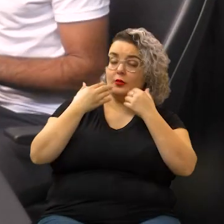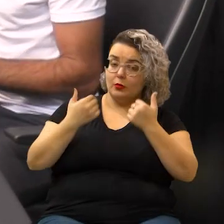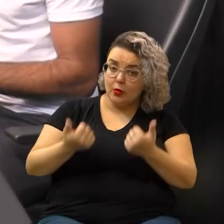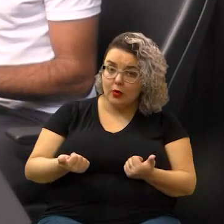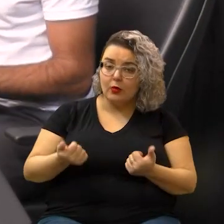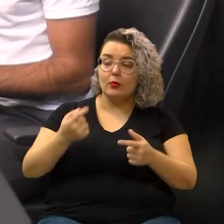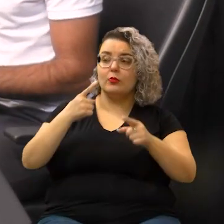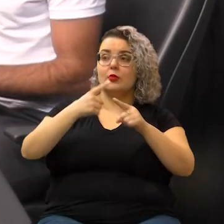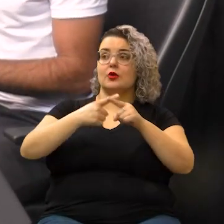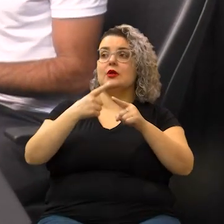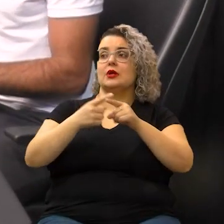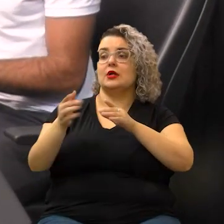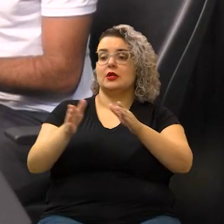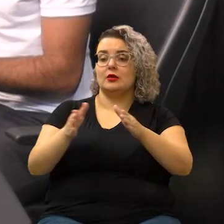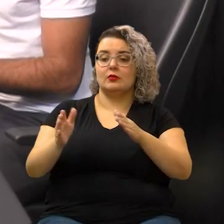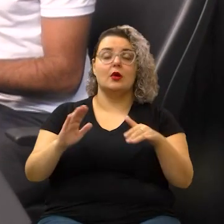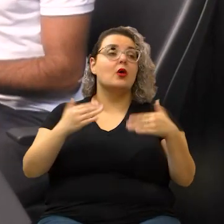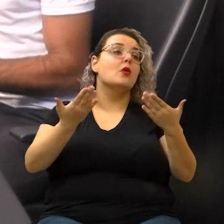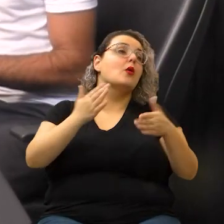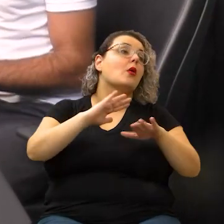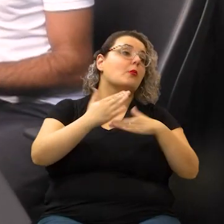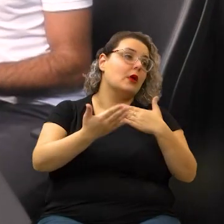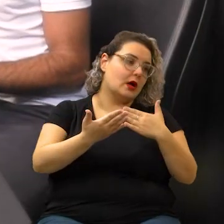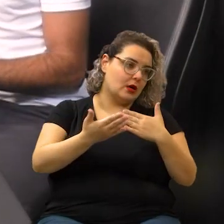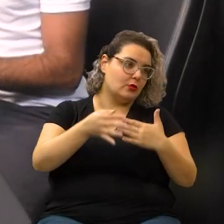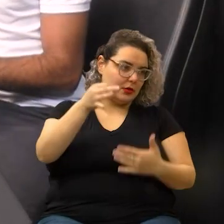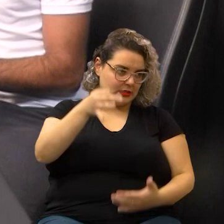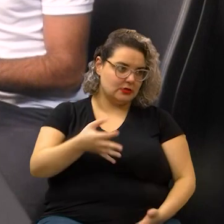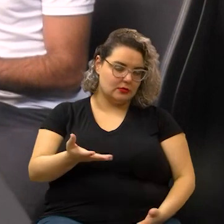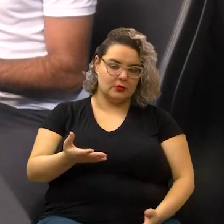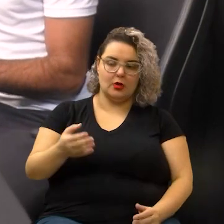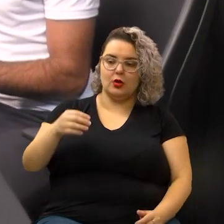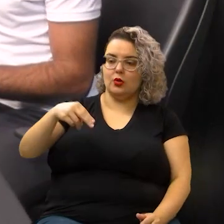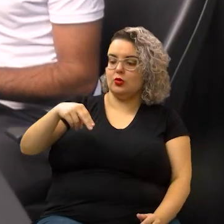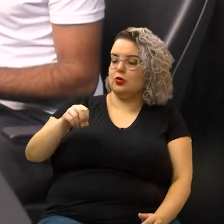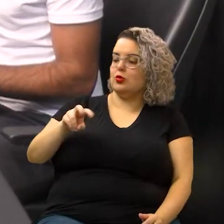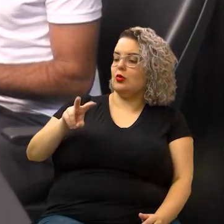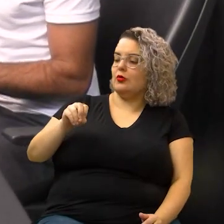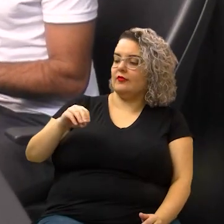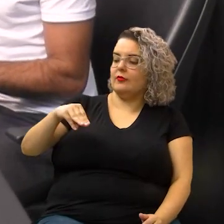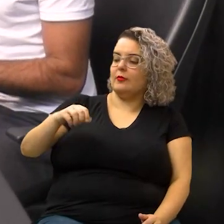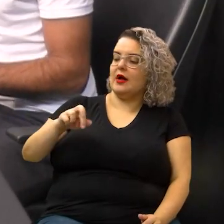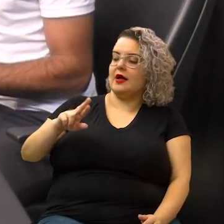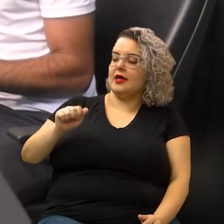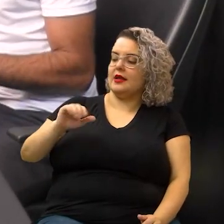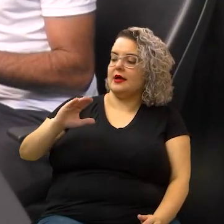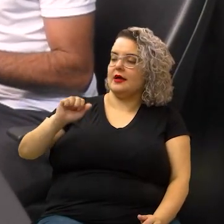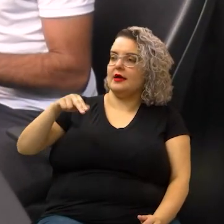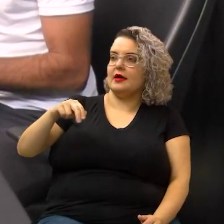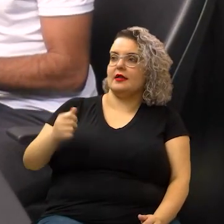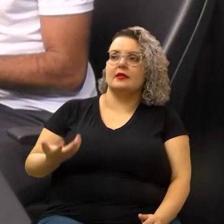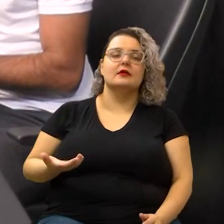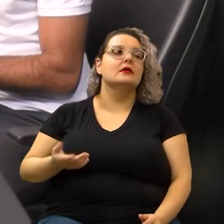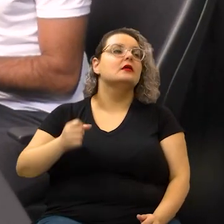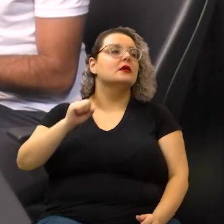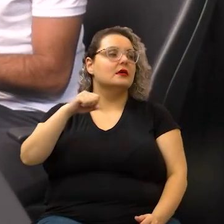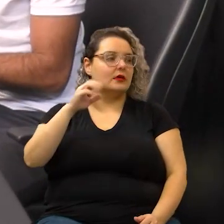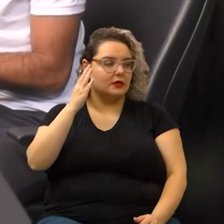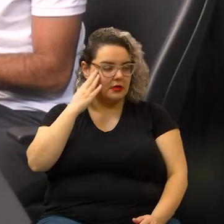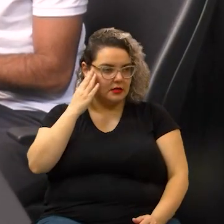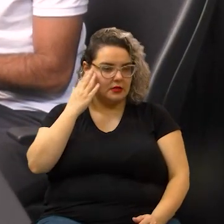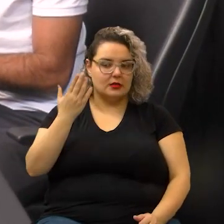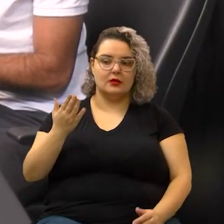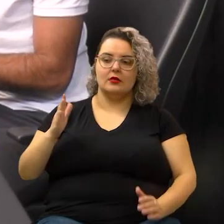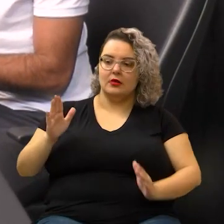bom, né? Porque aquela época... De qual bairro? Primeiramente, você é exatamente ali. Do Novo Maracanã. Novo Maracanã, tá. O bairro Novo Maracanã,